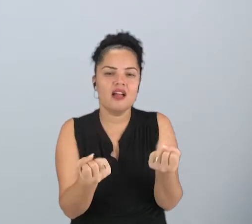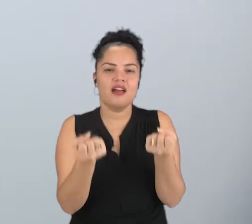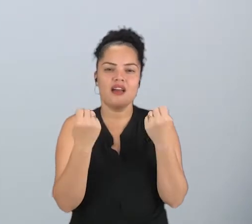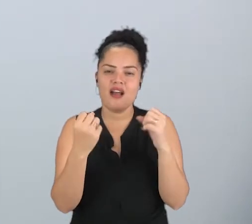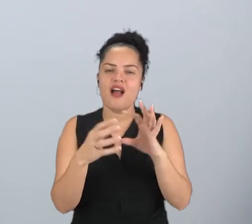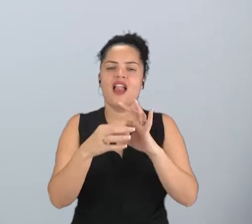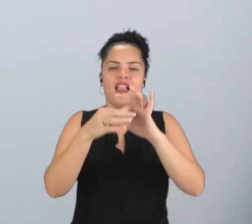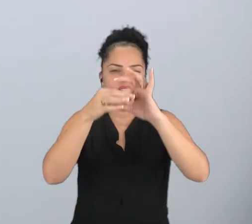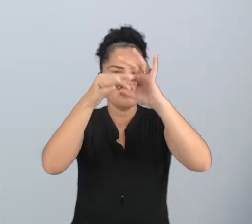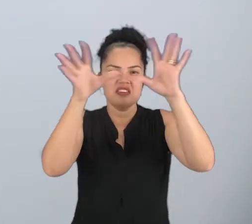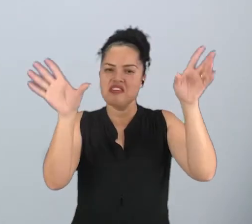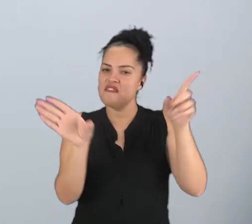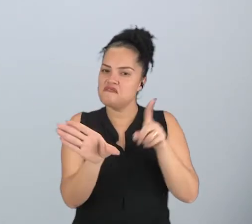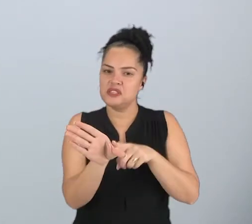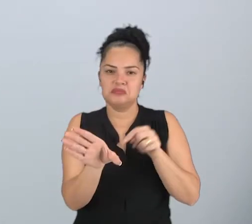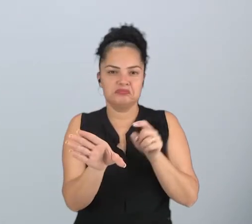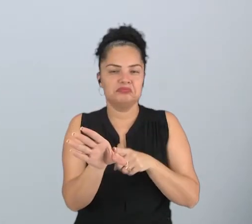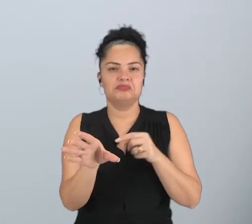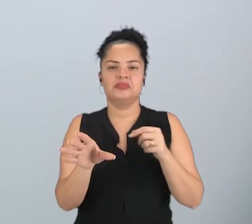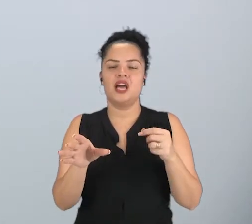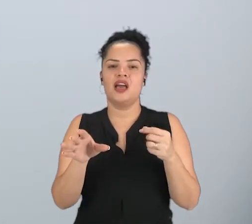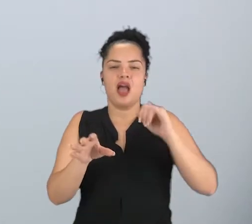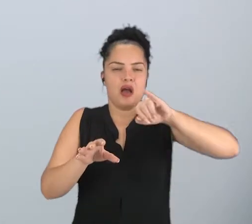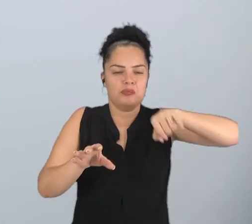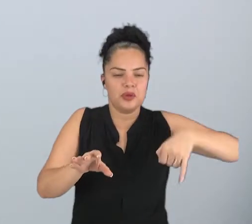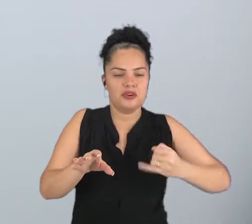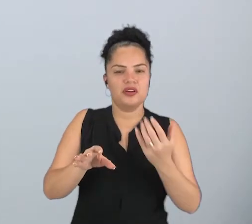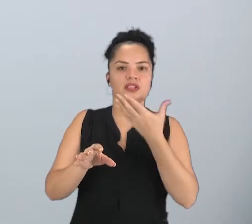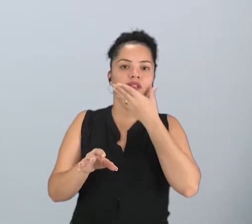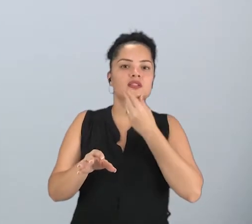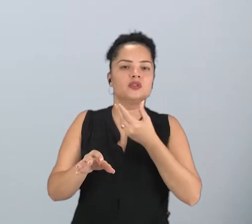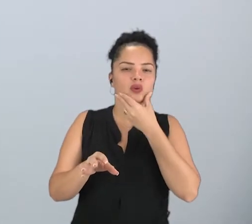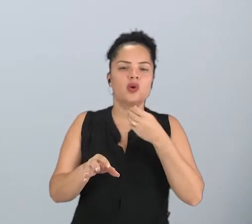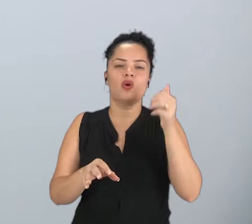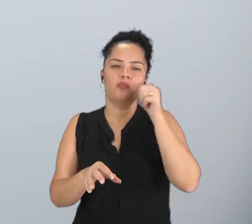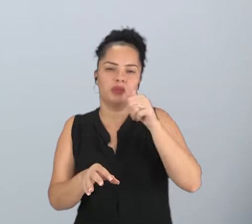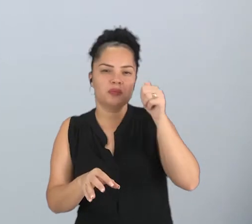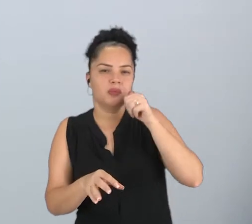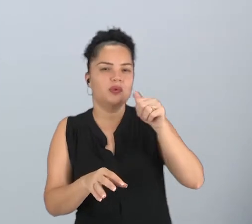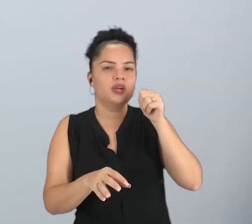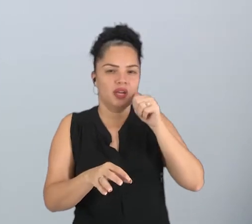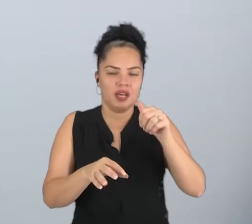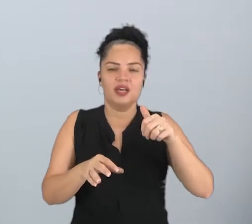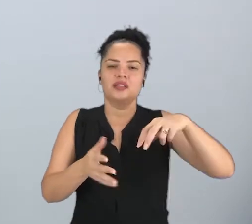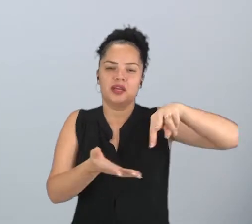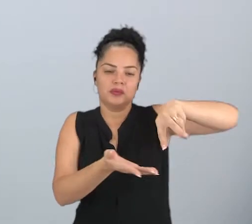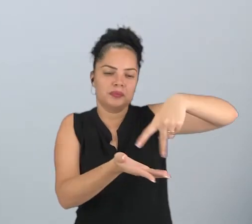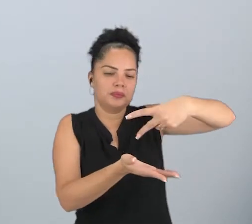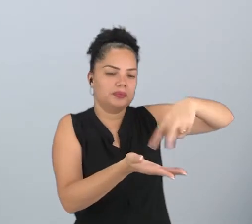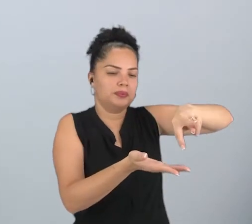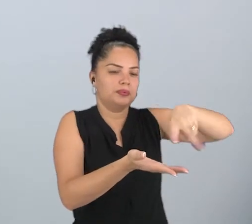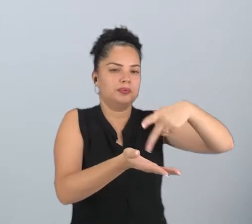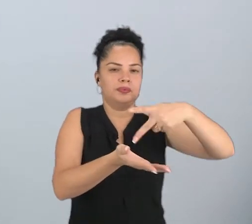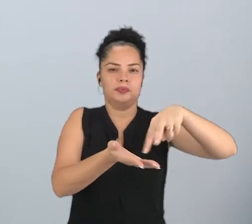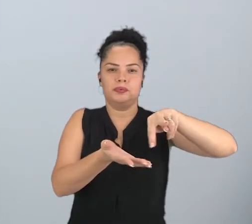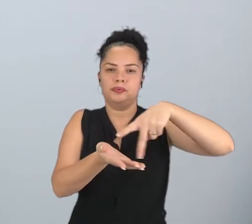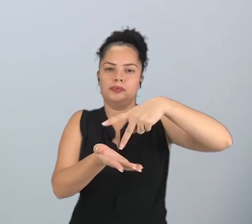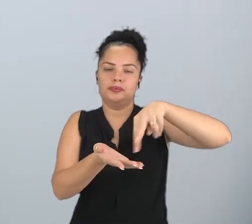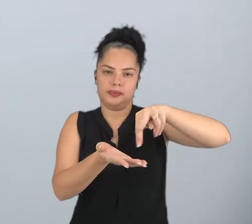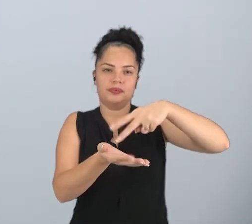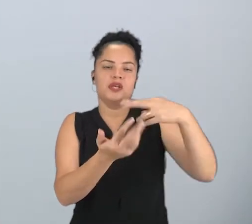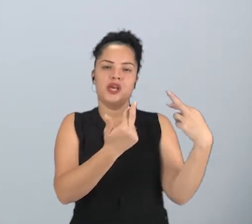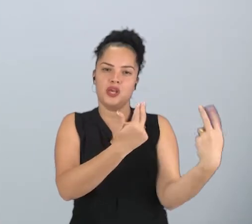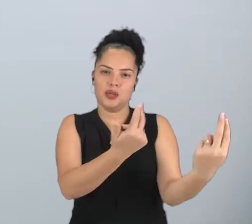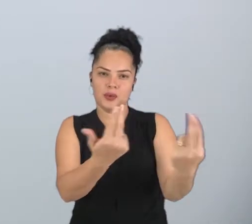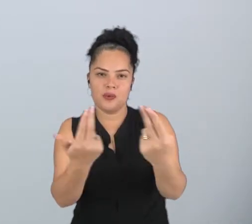dançar descalças, eu tenho um aproveitamento de homens e mulheres no palco, todos eles com a mesma